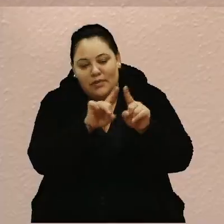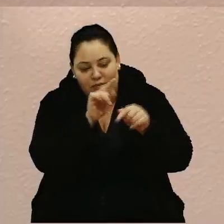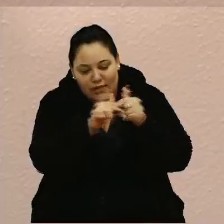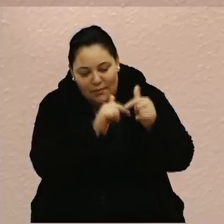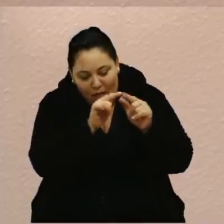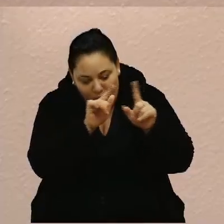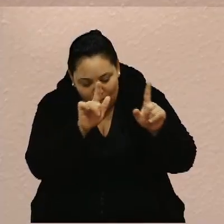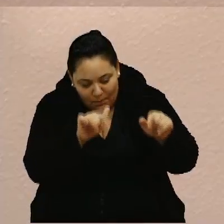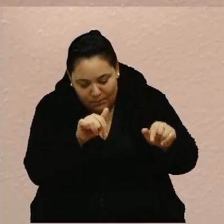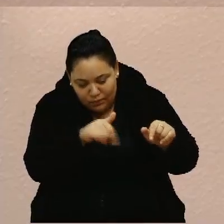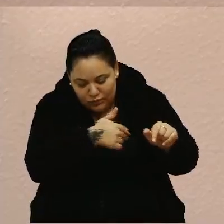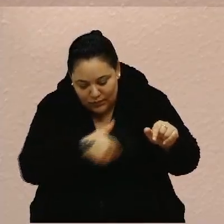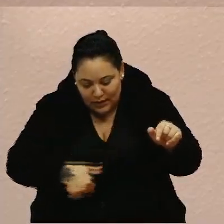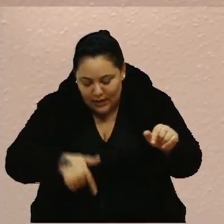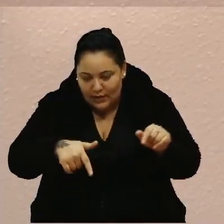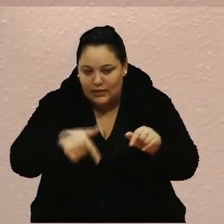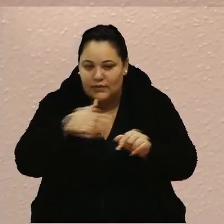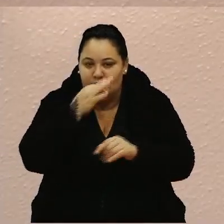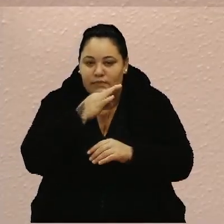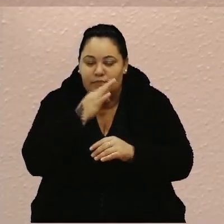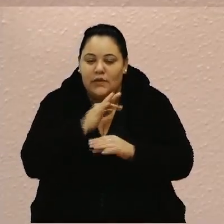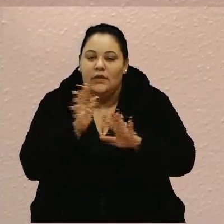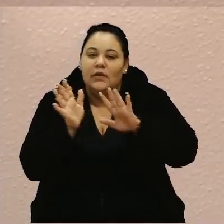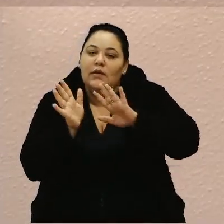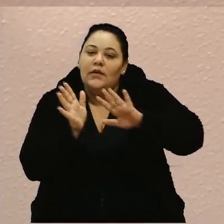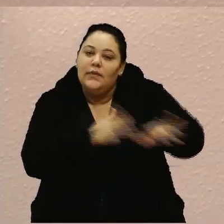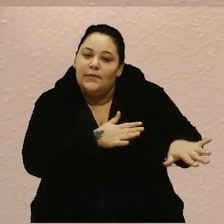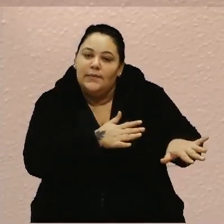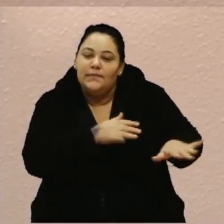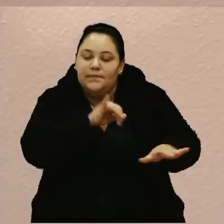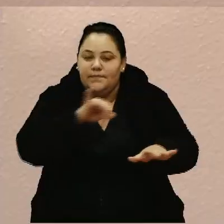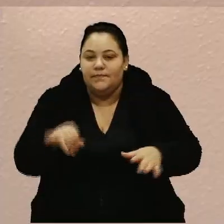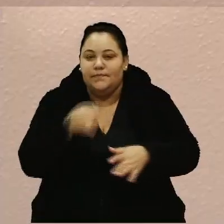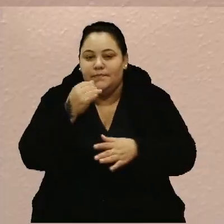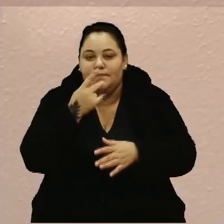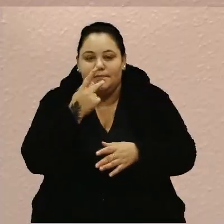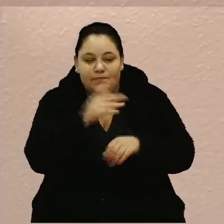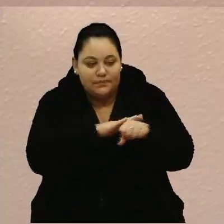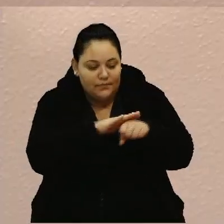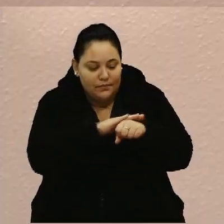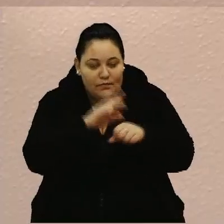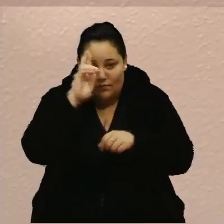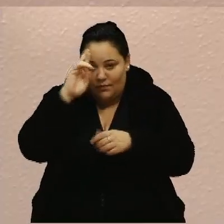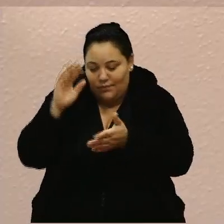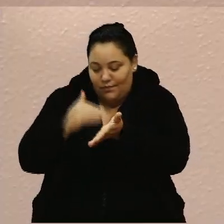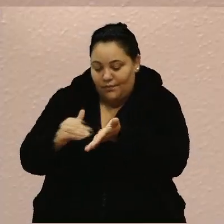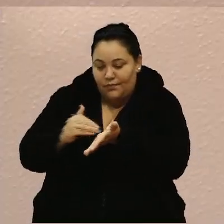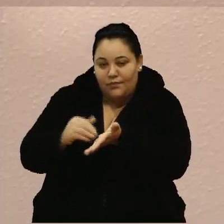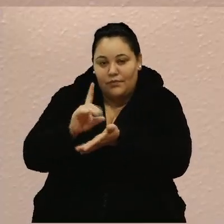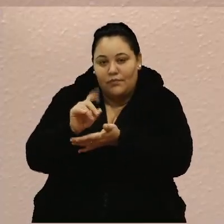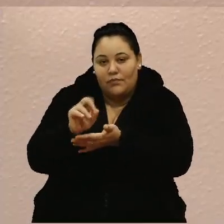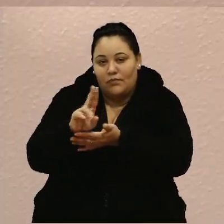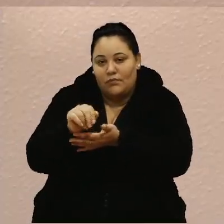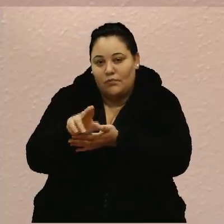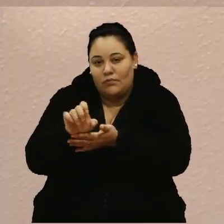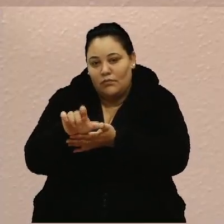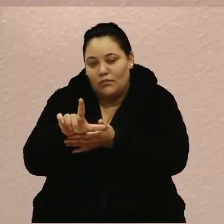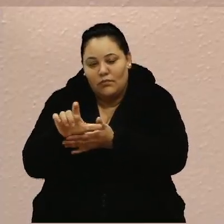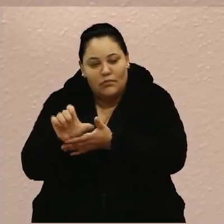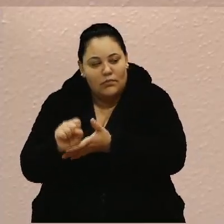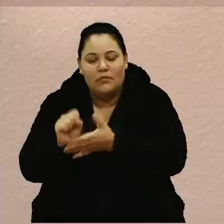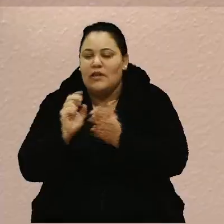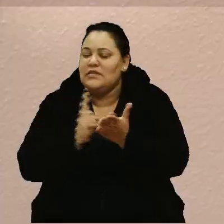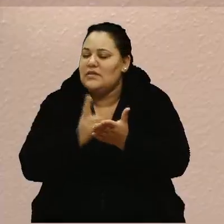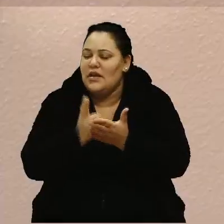cidade. Aproveitando, essa semana falei com o Dornelles, chefe de gabinete, que inclusive é muito solícito, dialoga, liga para a gente na hora que